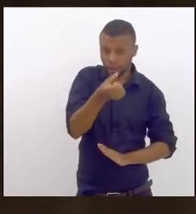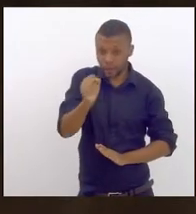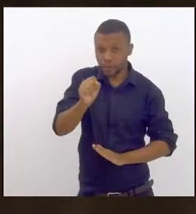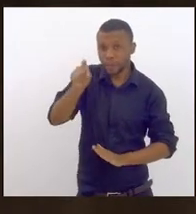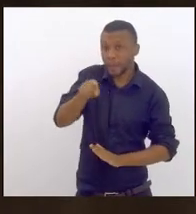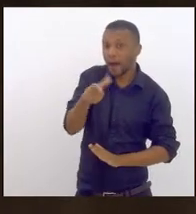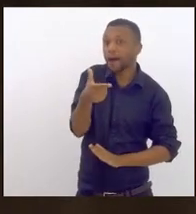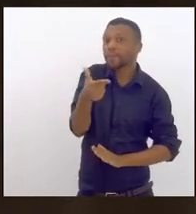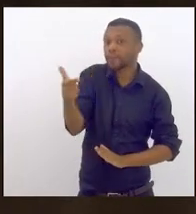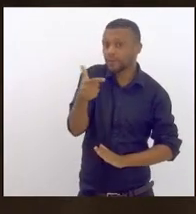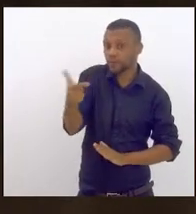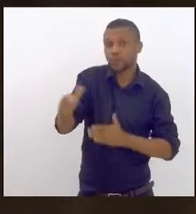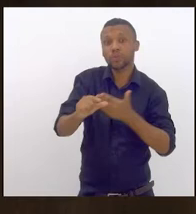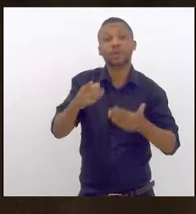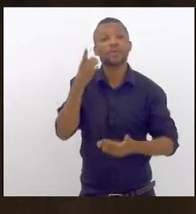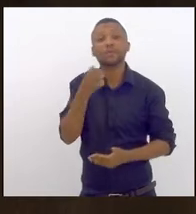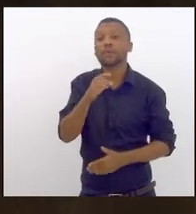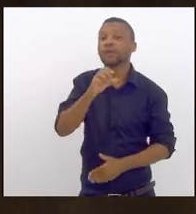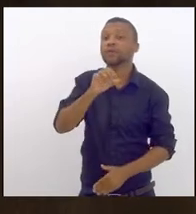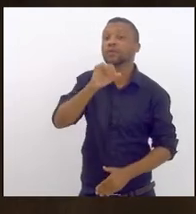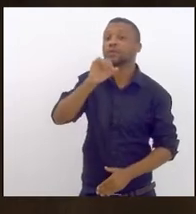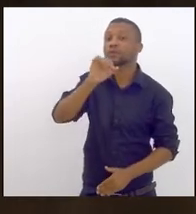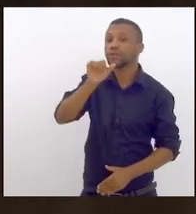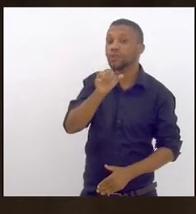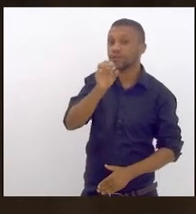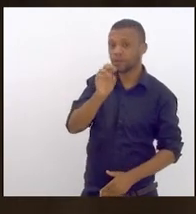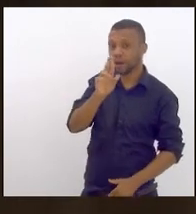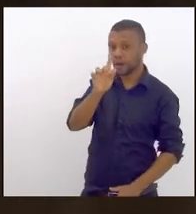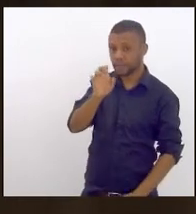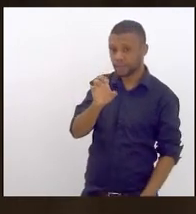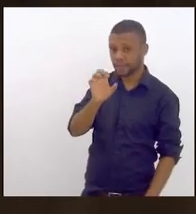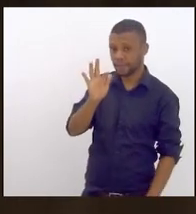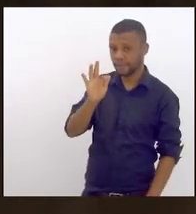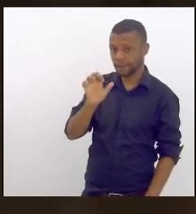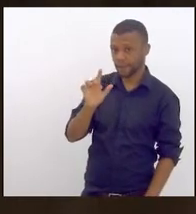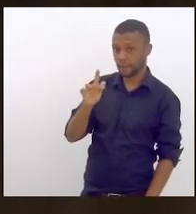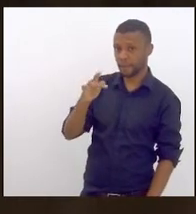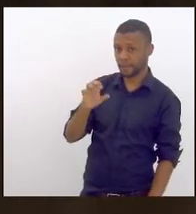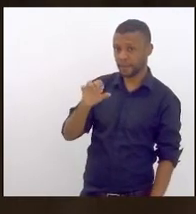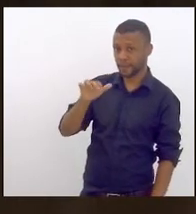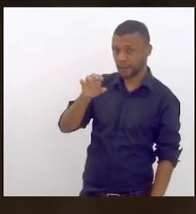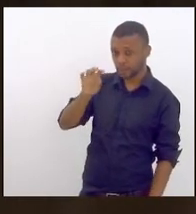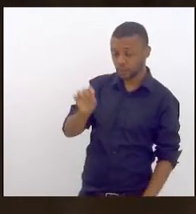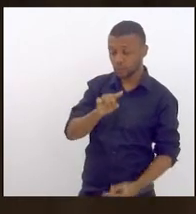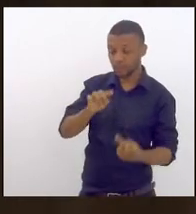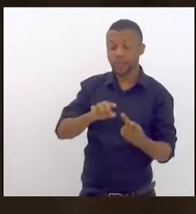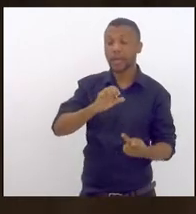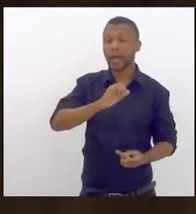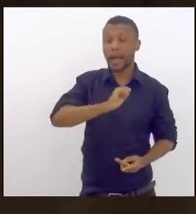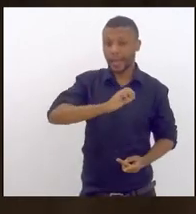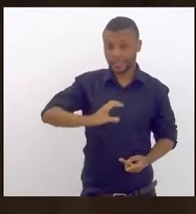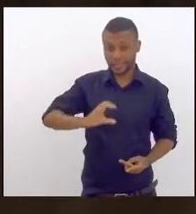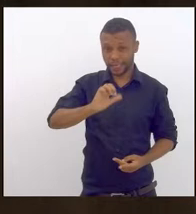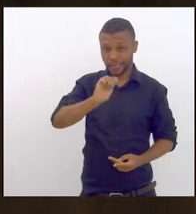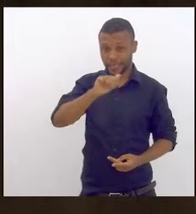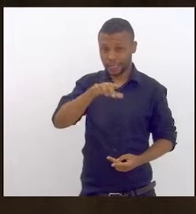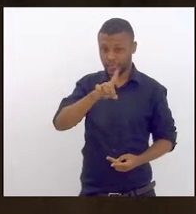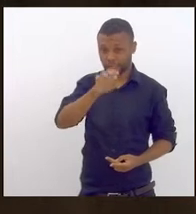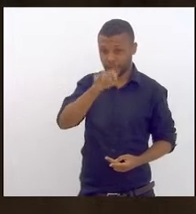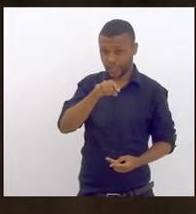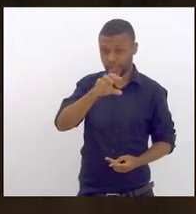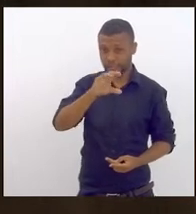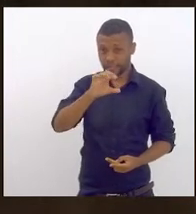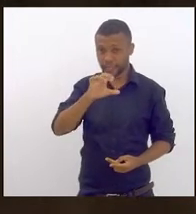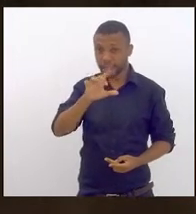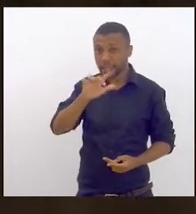626822, de autoria dos deputados Jorge Felipe Neto e André Ceciliano, que